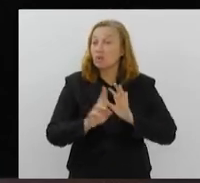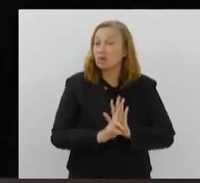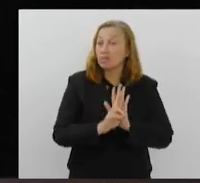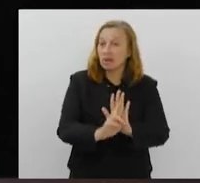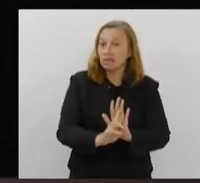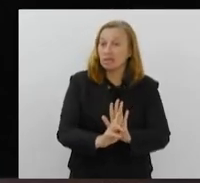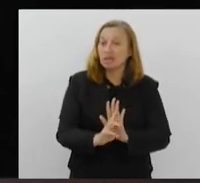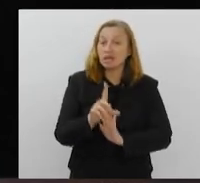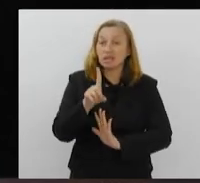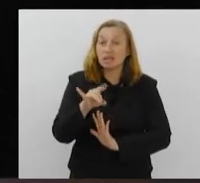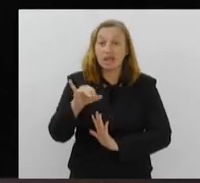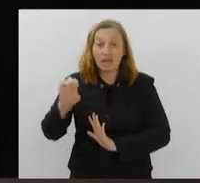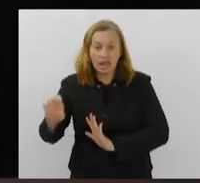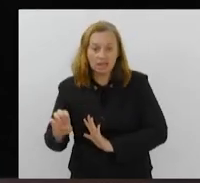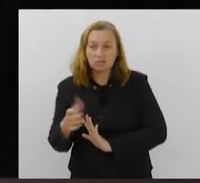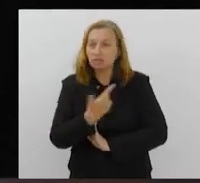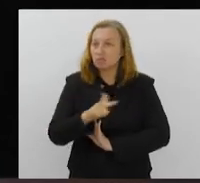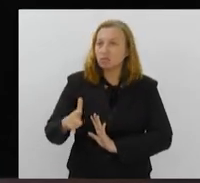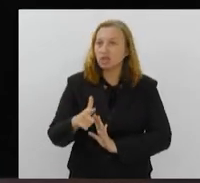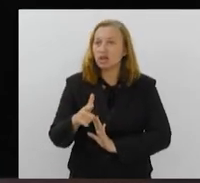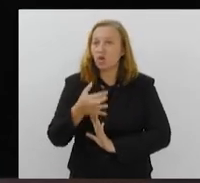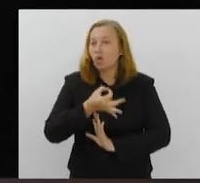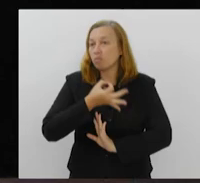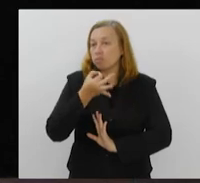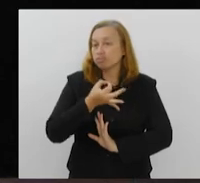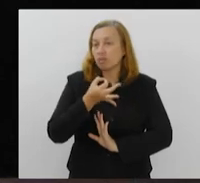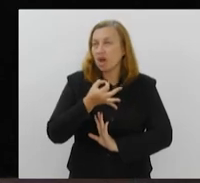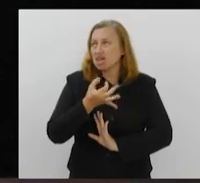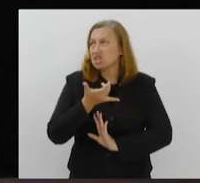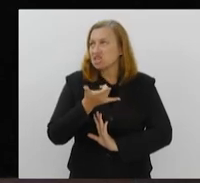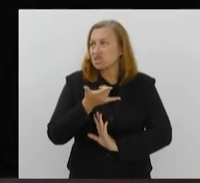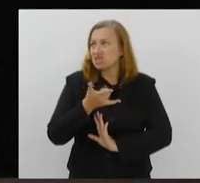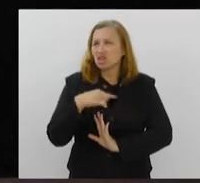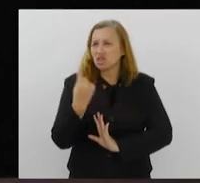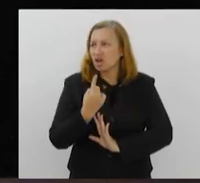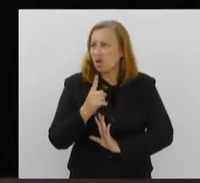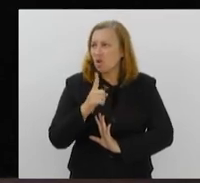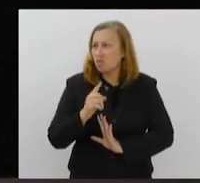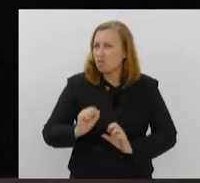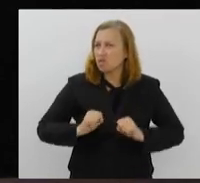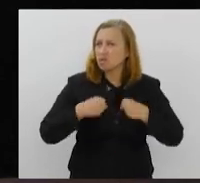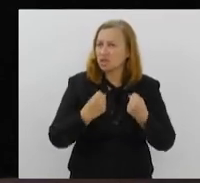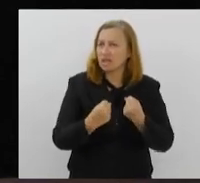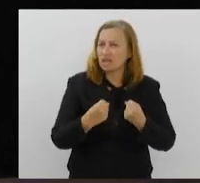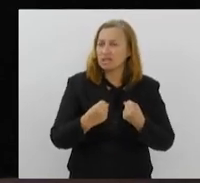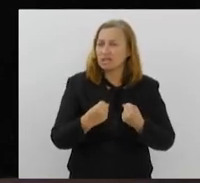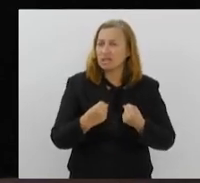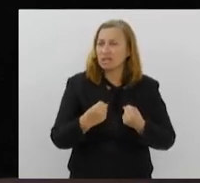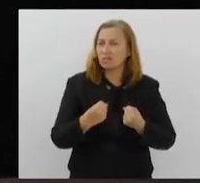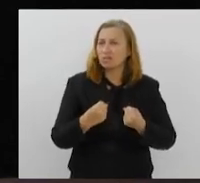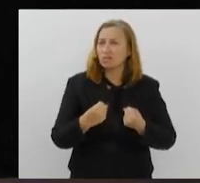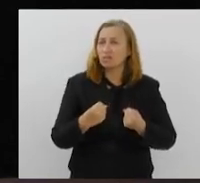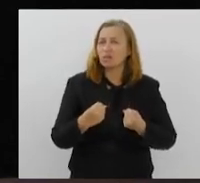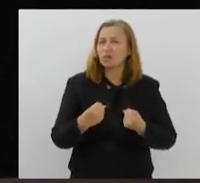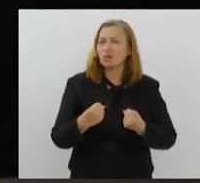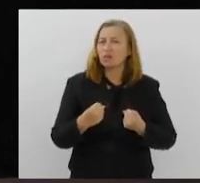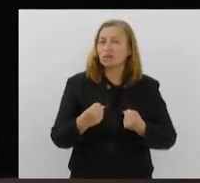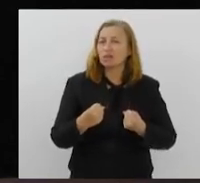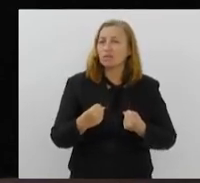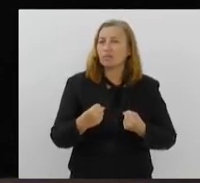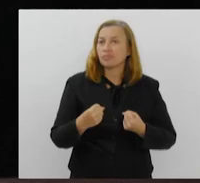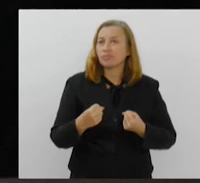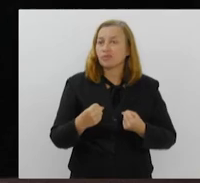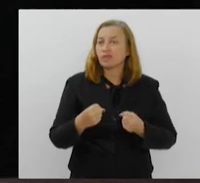do DIESE, não há justificativa para que nós não fortaleçamos a bandeira em torno da revisão